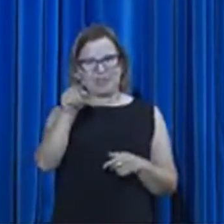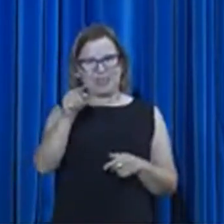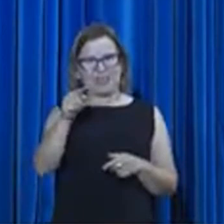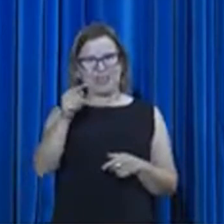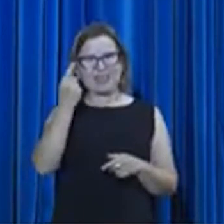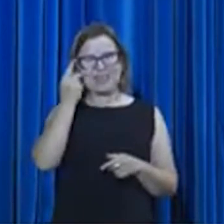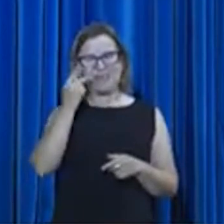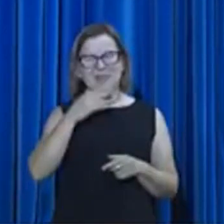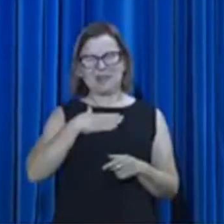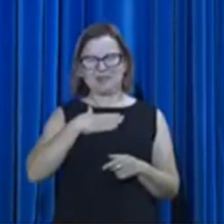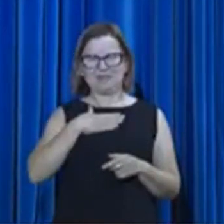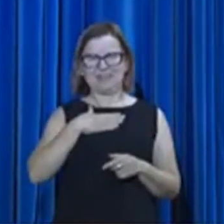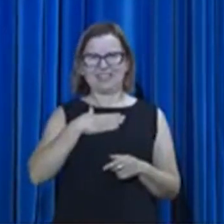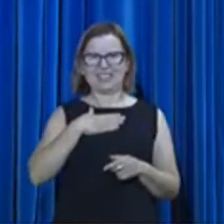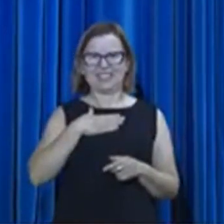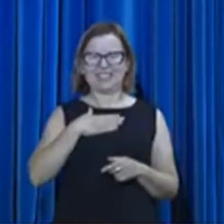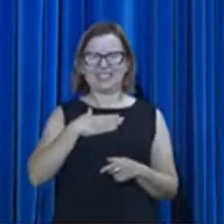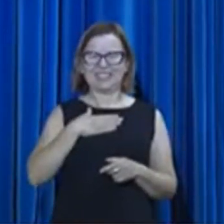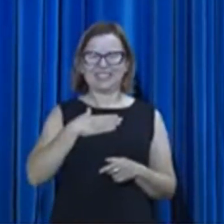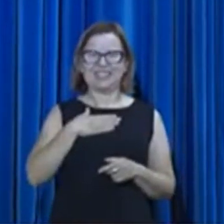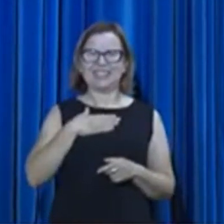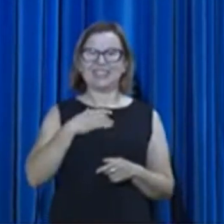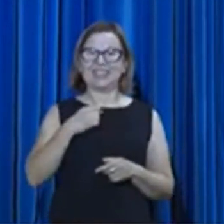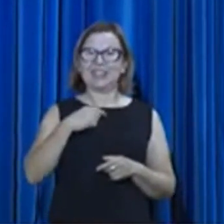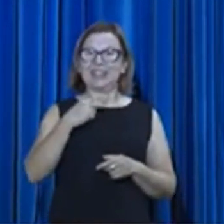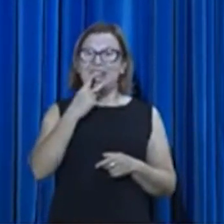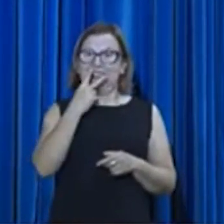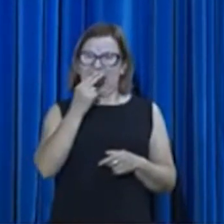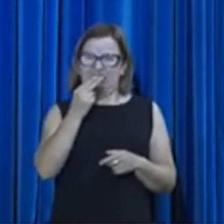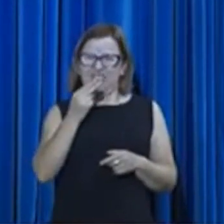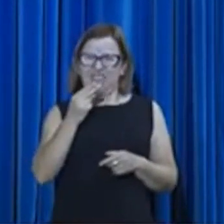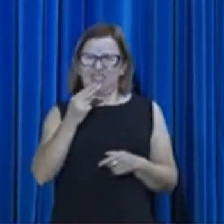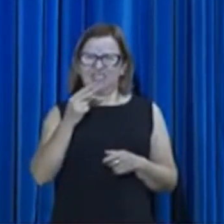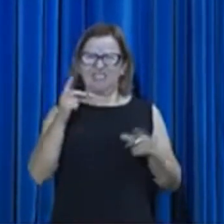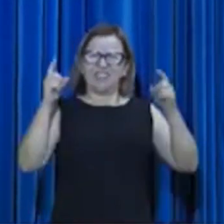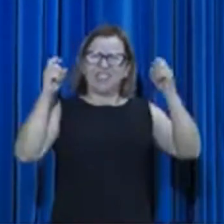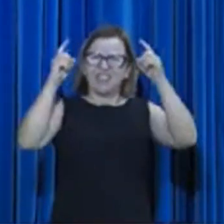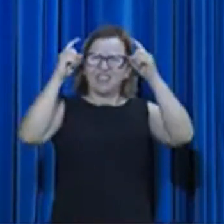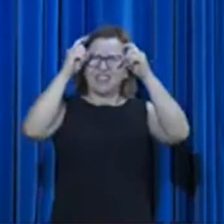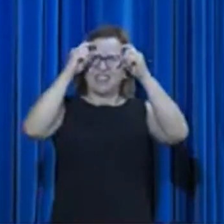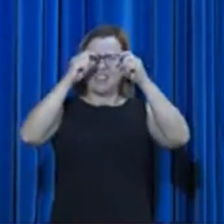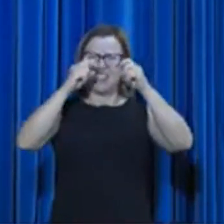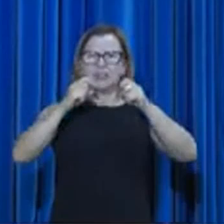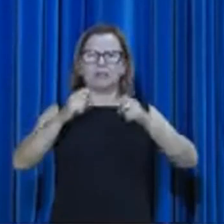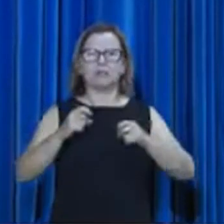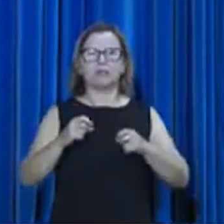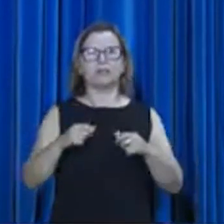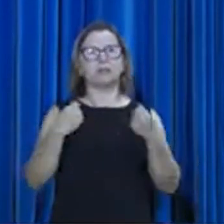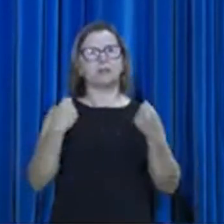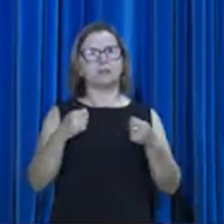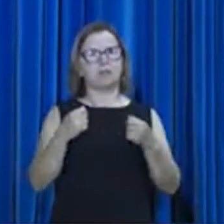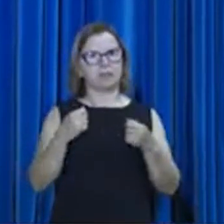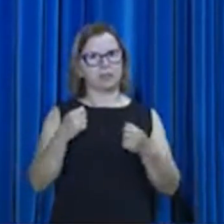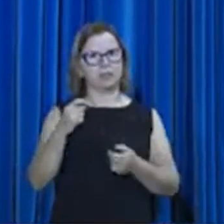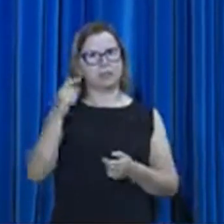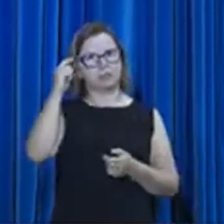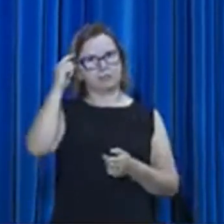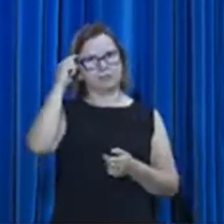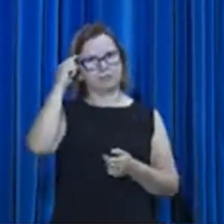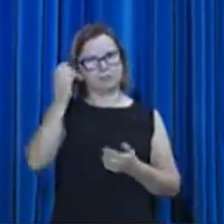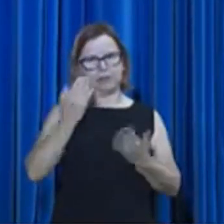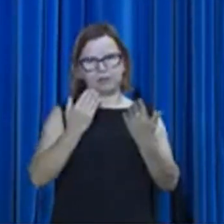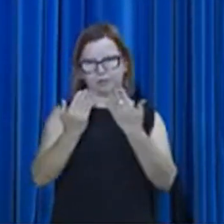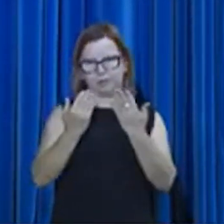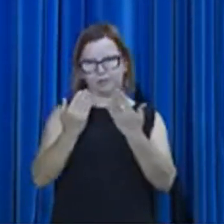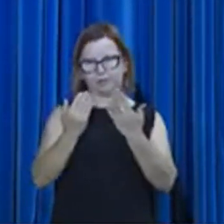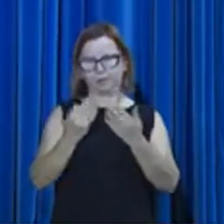que você considera, ou eu possa considerar como penoso, como muito difícil, nós precisamos avaliar. Não coloquei